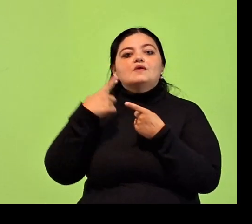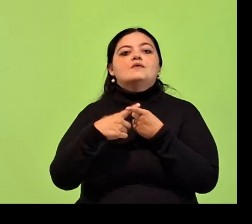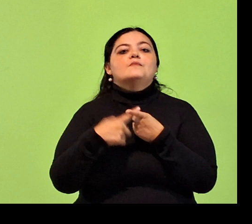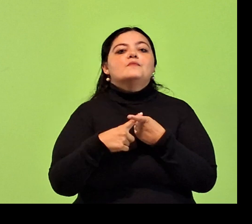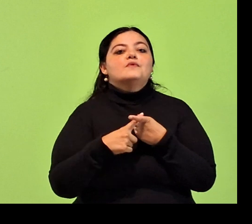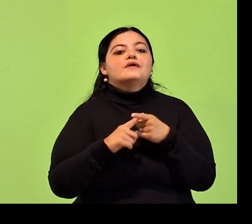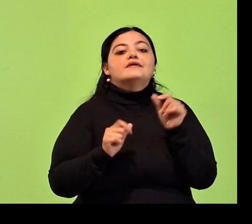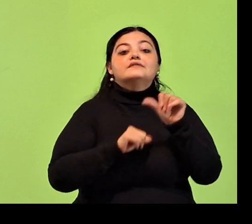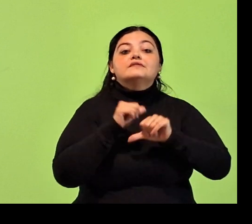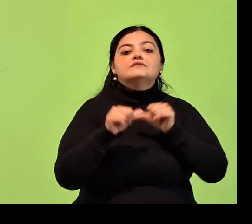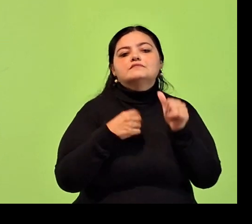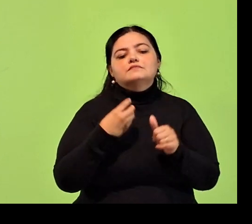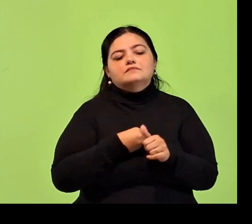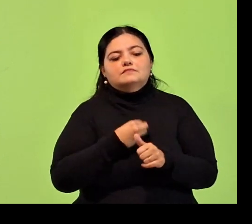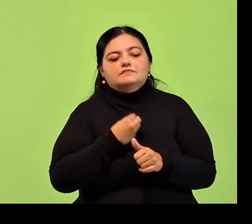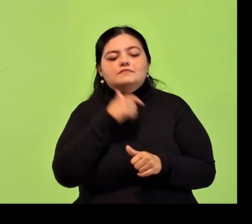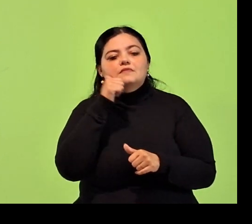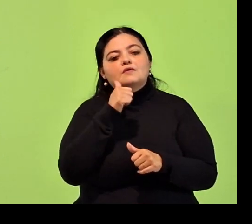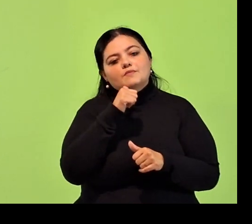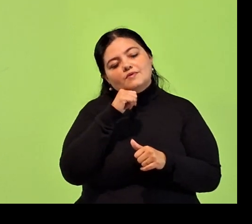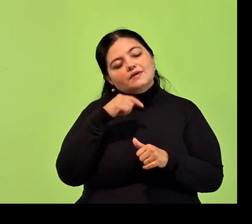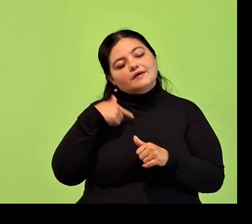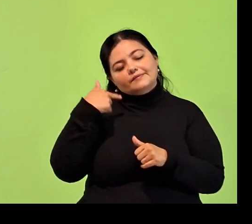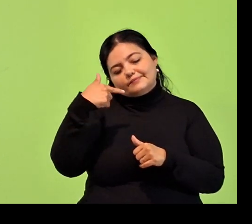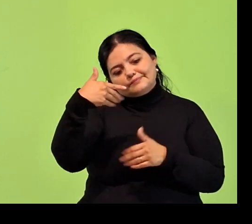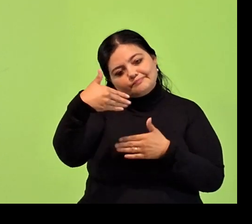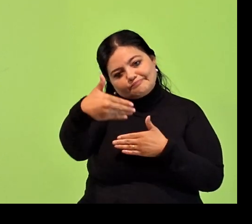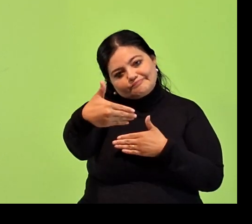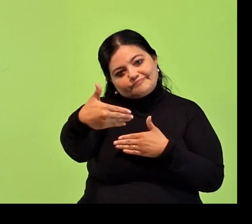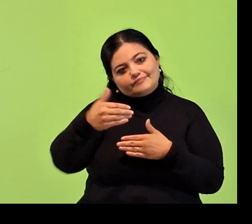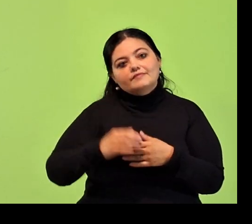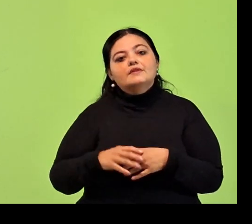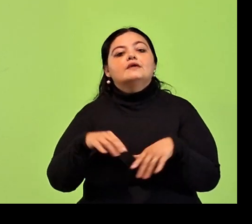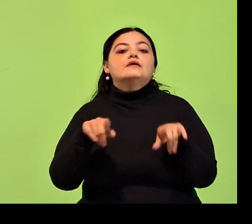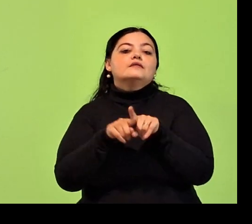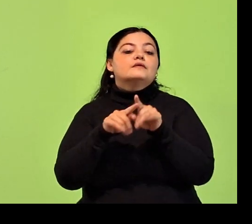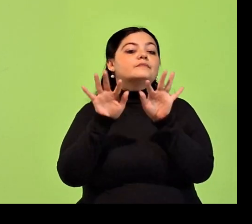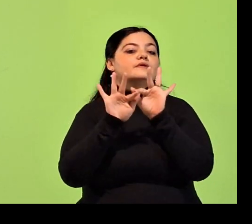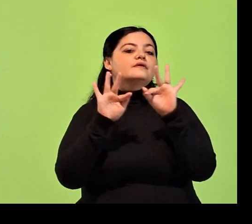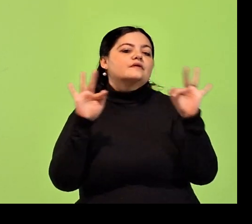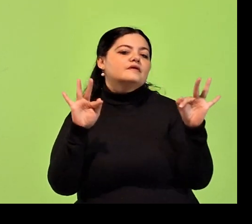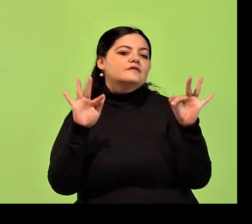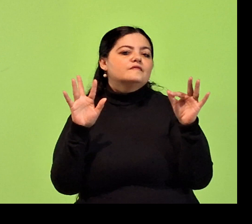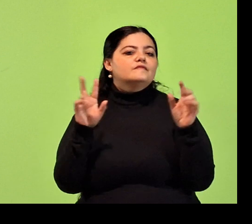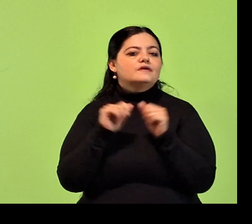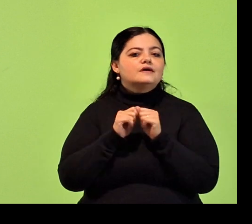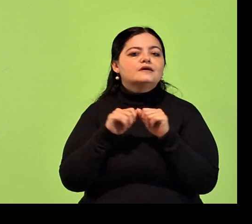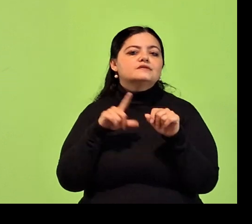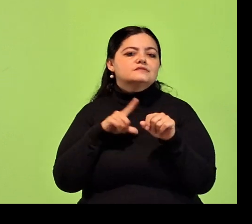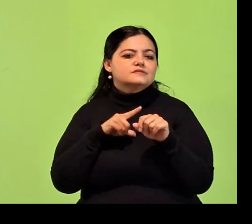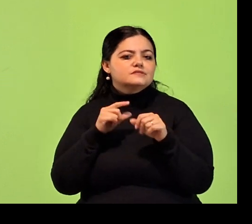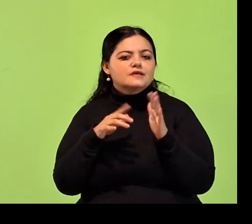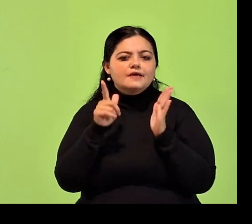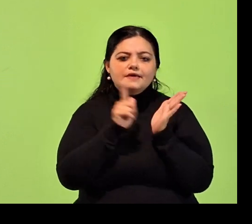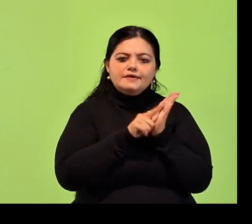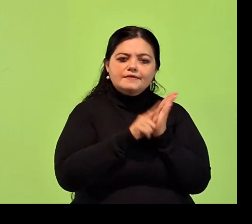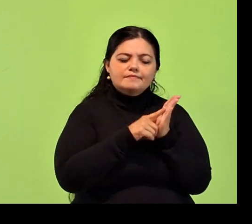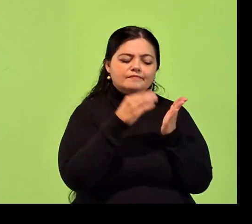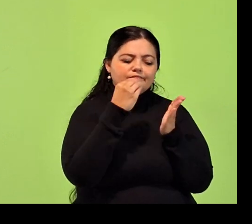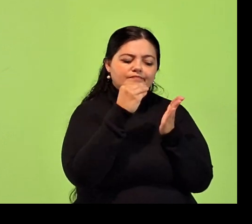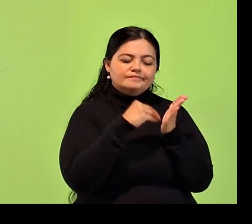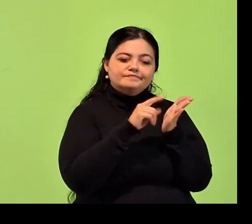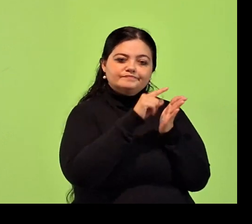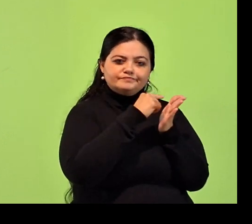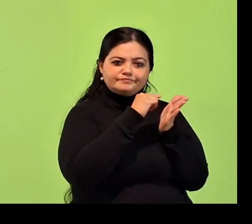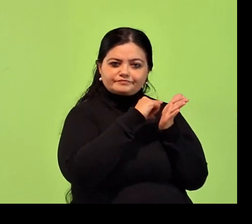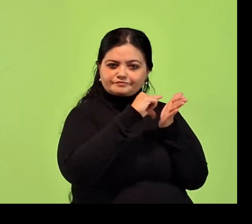se tornaria pouco tempo depois. Uma outra frase chama muita atenção na página. Ela tá grifada em